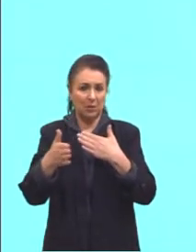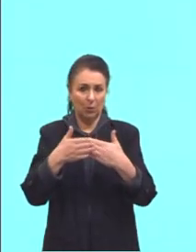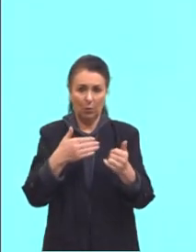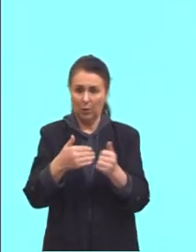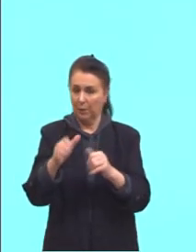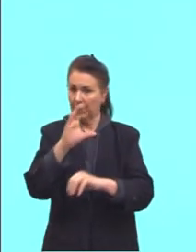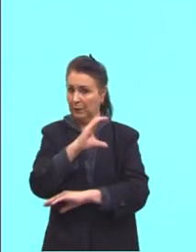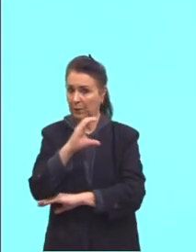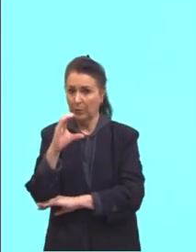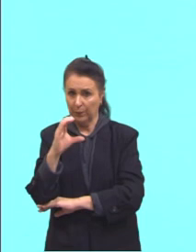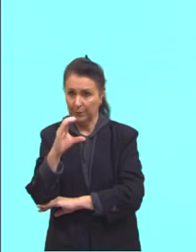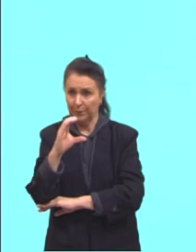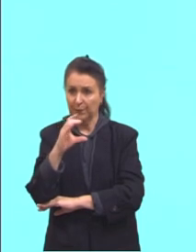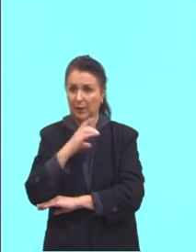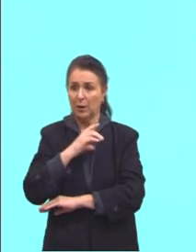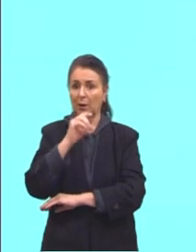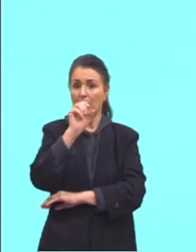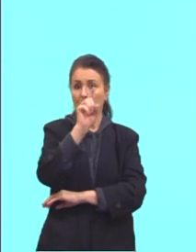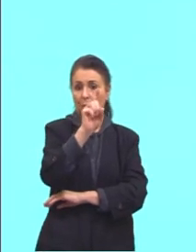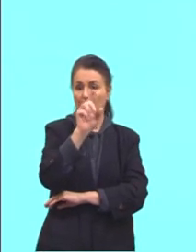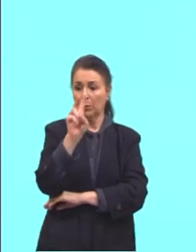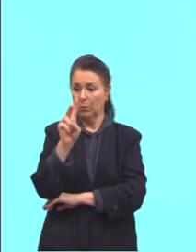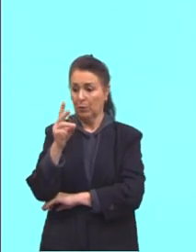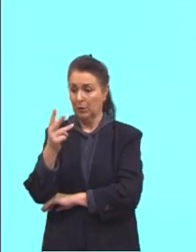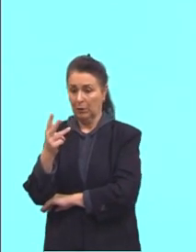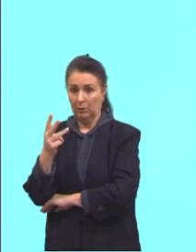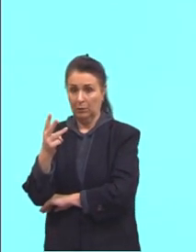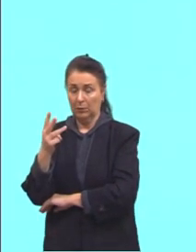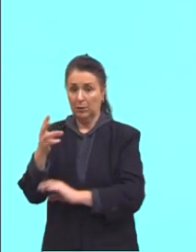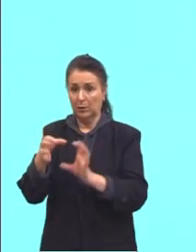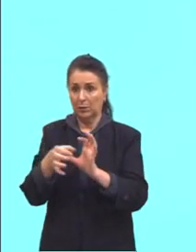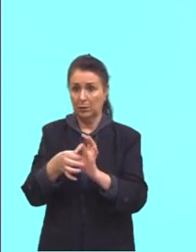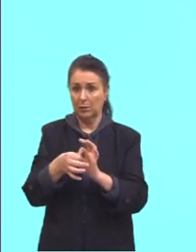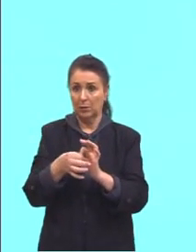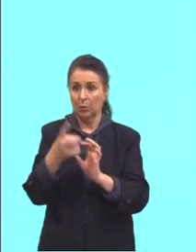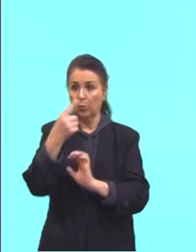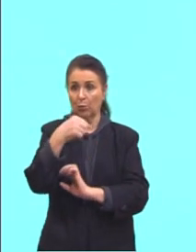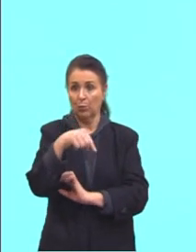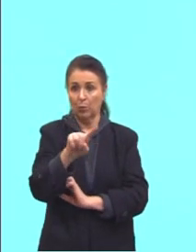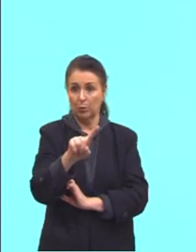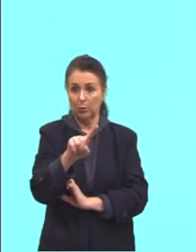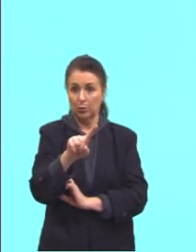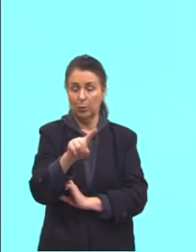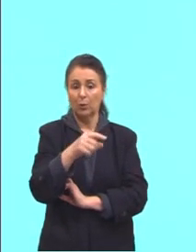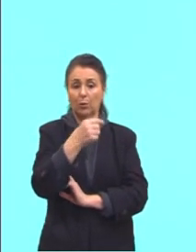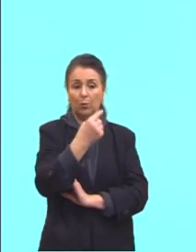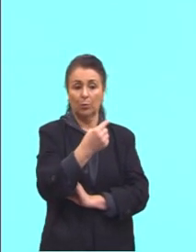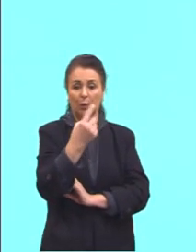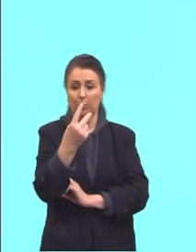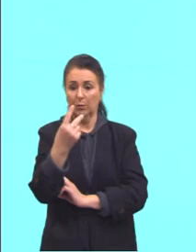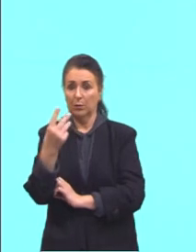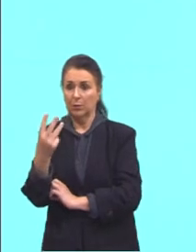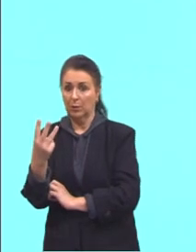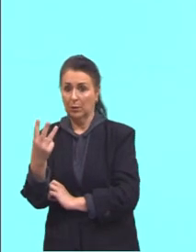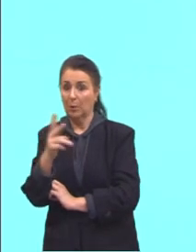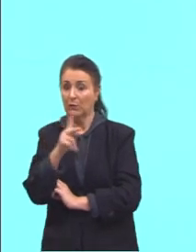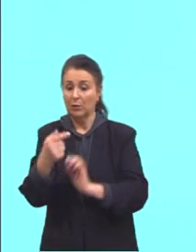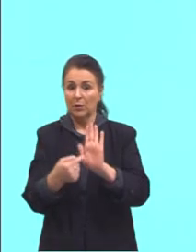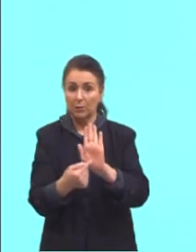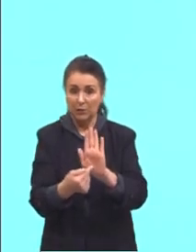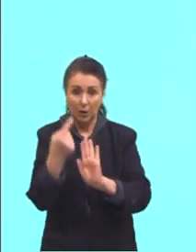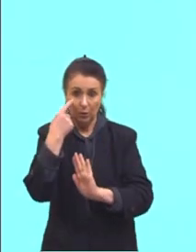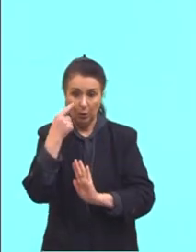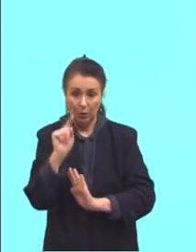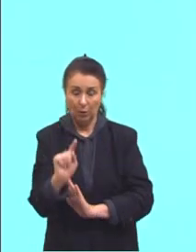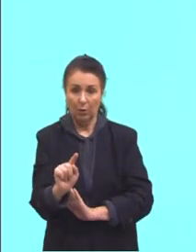de carbono eu vou ter uma duas três ligações se eu pegar este eu vou ter uma duas três ligações